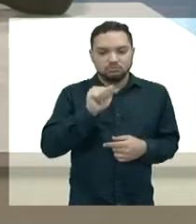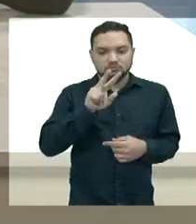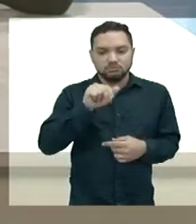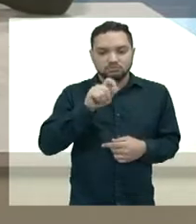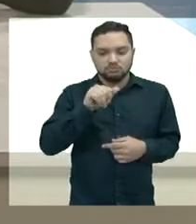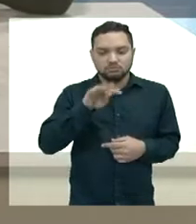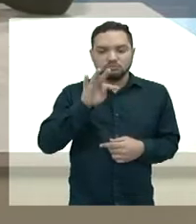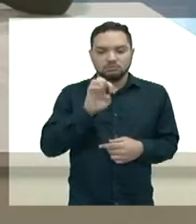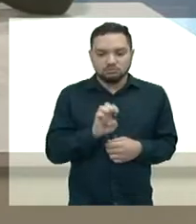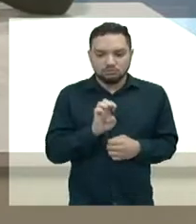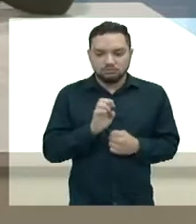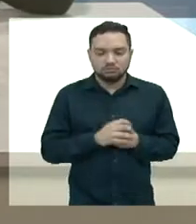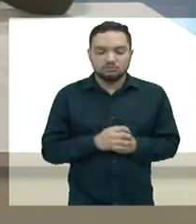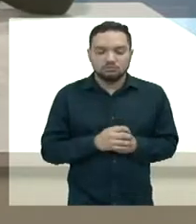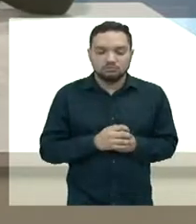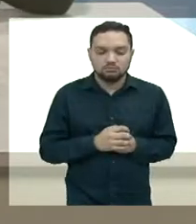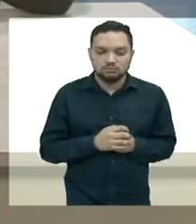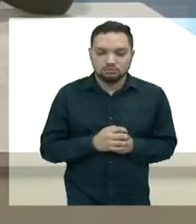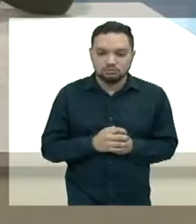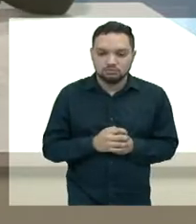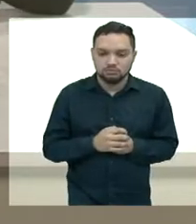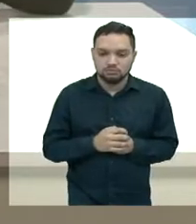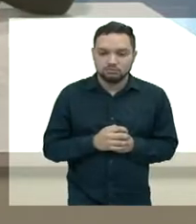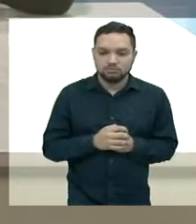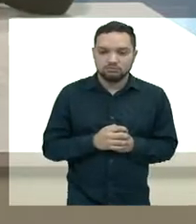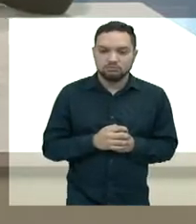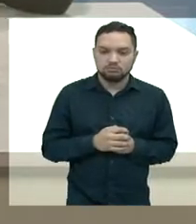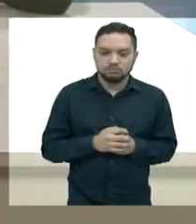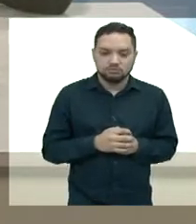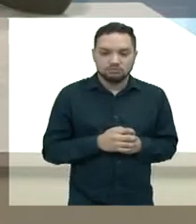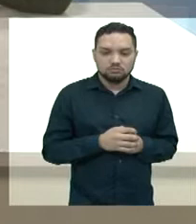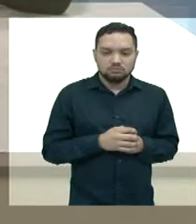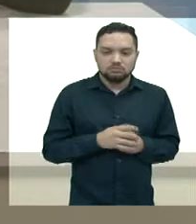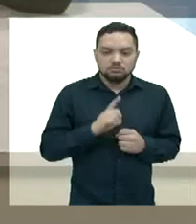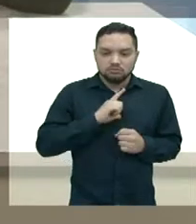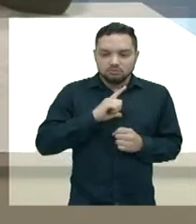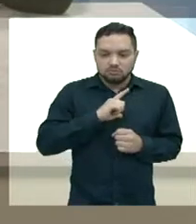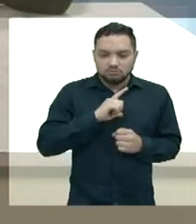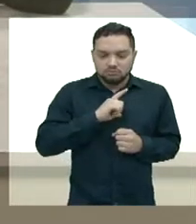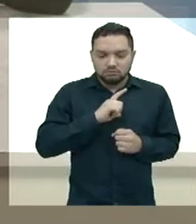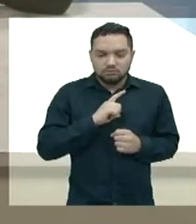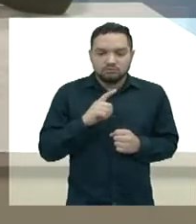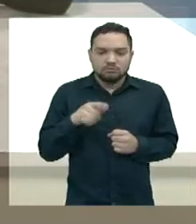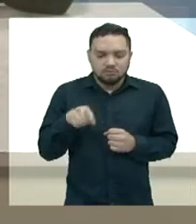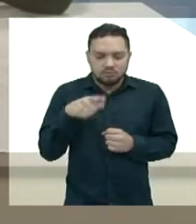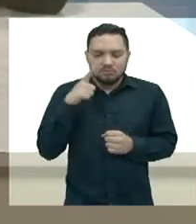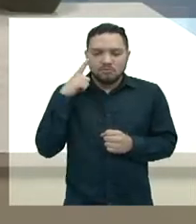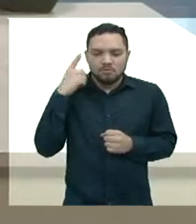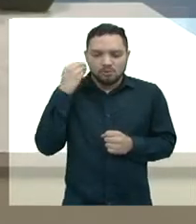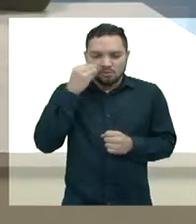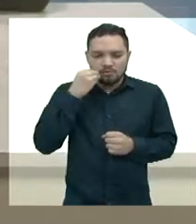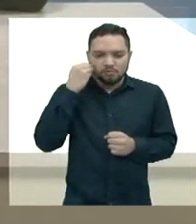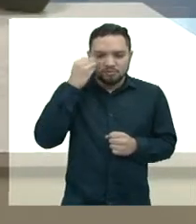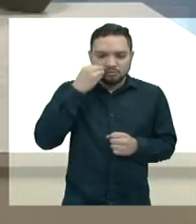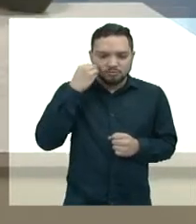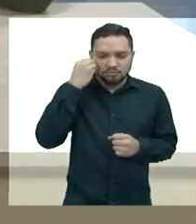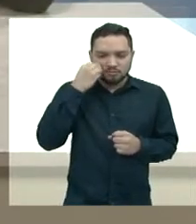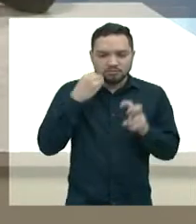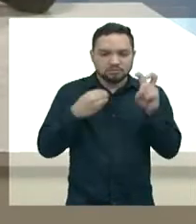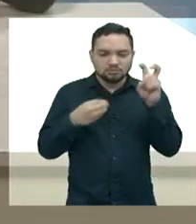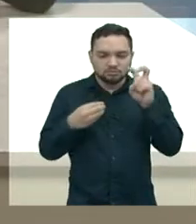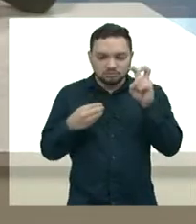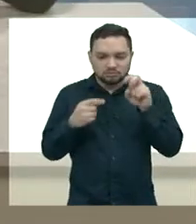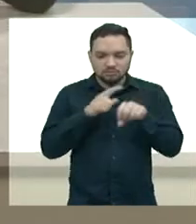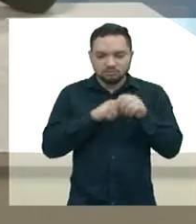mandato. Se tivesse logrado as reeleições, todos os outros estariam no seu 6º mandato. Quer dizer, é um cara que tem estaria no seu 5º mandato. É um cara